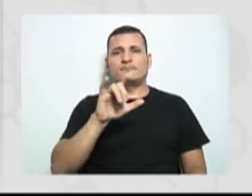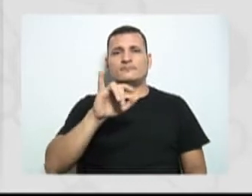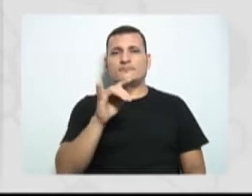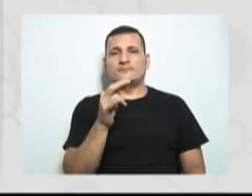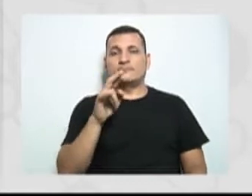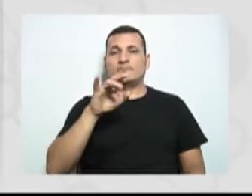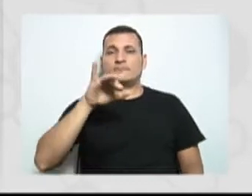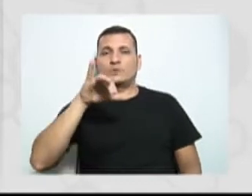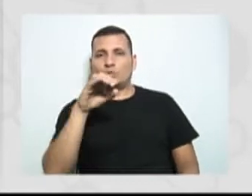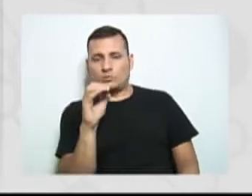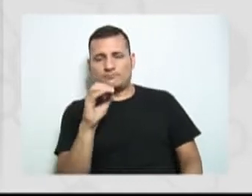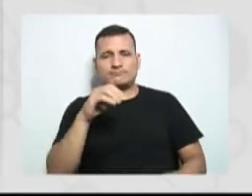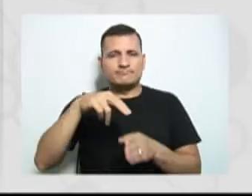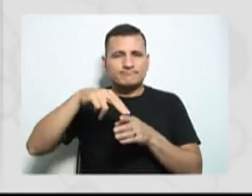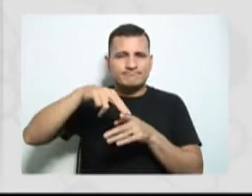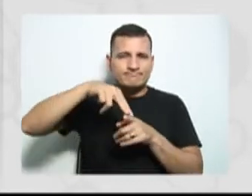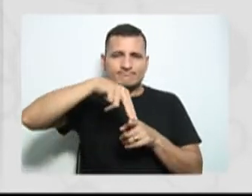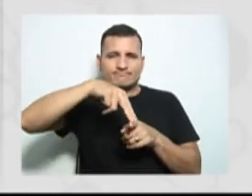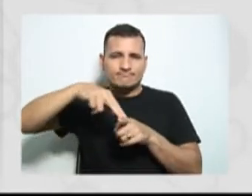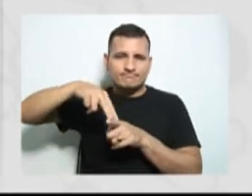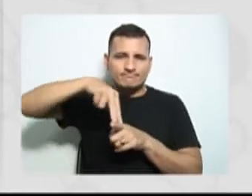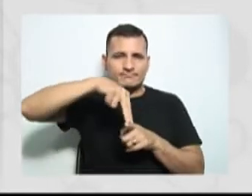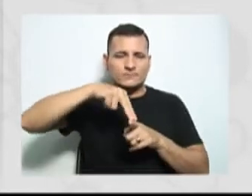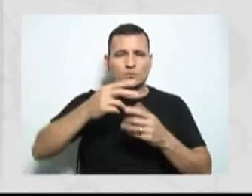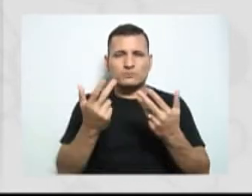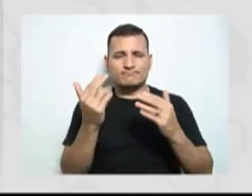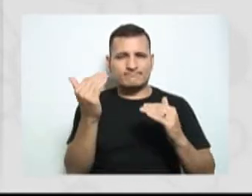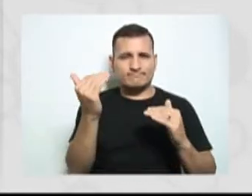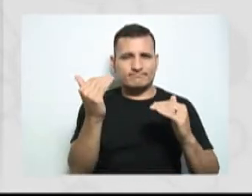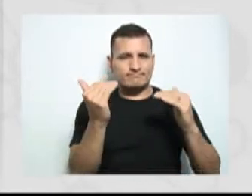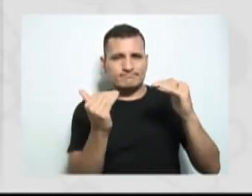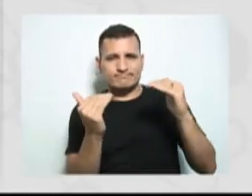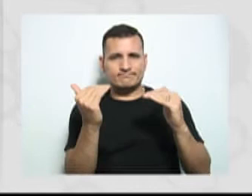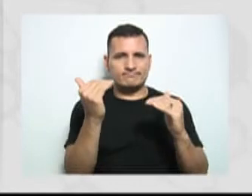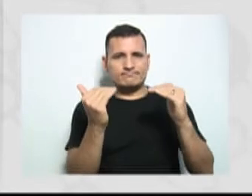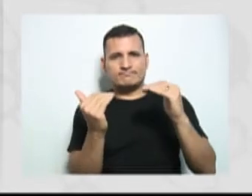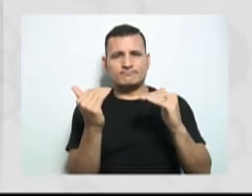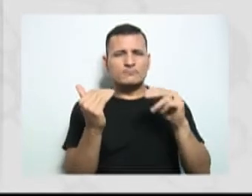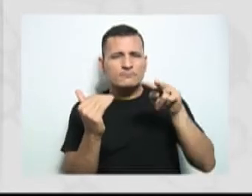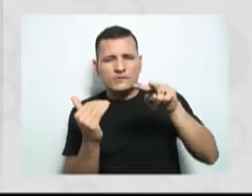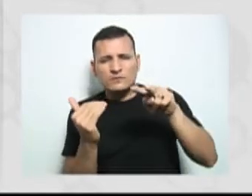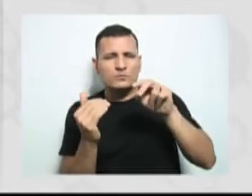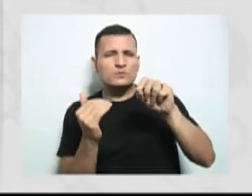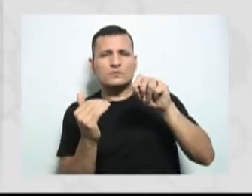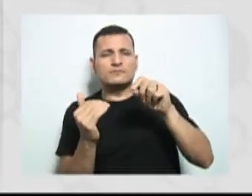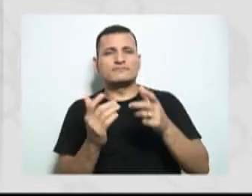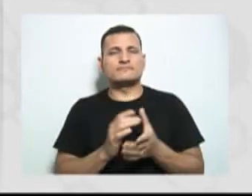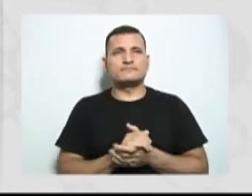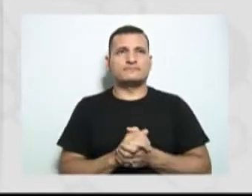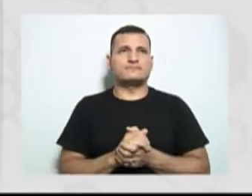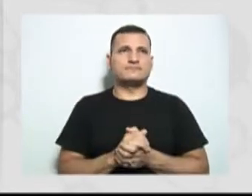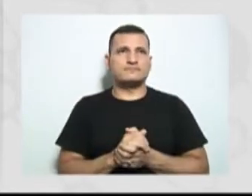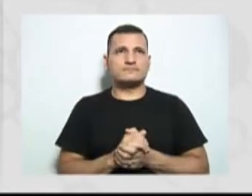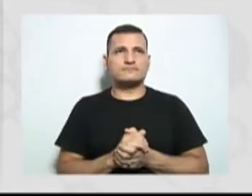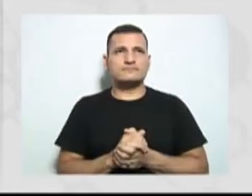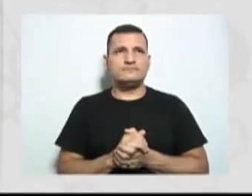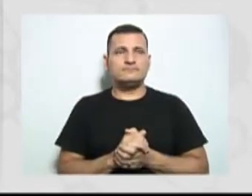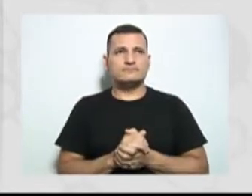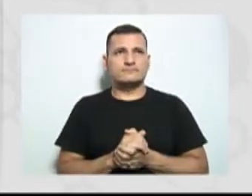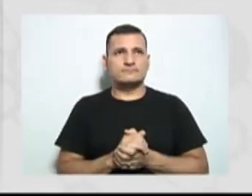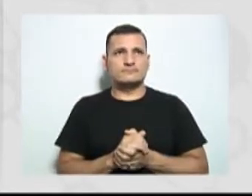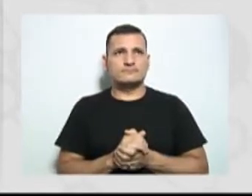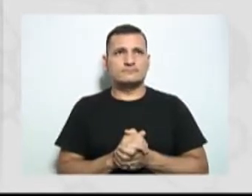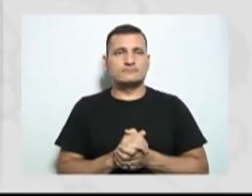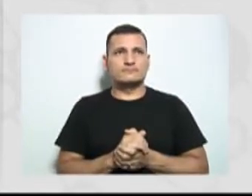podem entender com relação a esse bonequinho tentando se equilibrar? O que seria o ponto de equilíbrio para vocês?